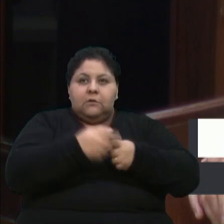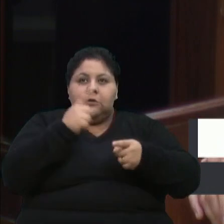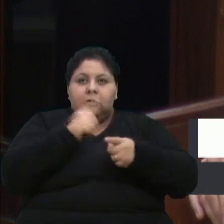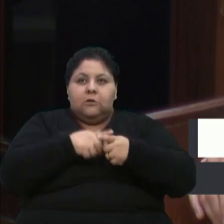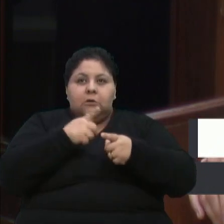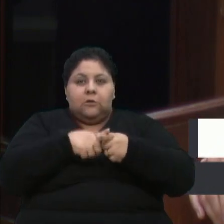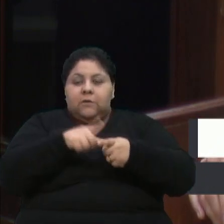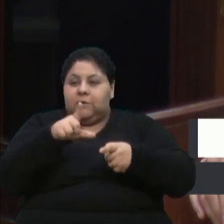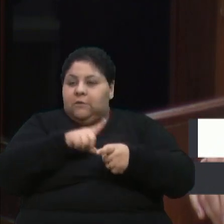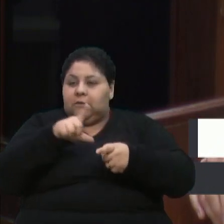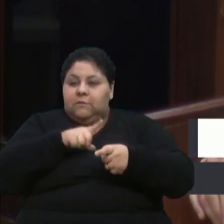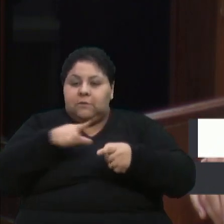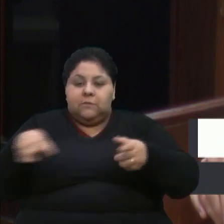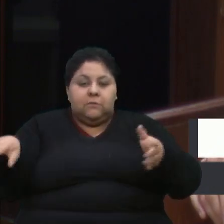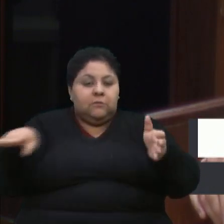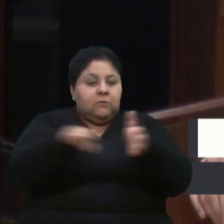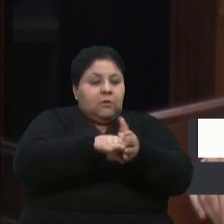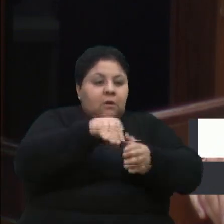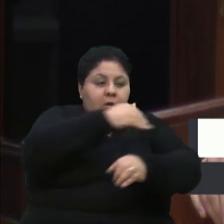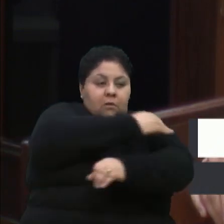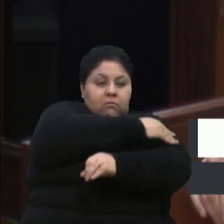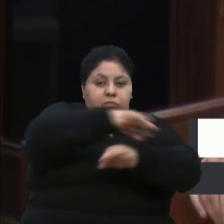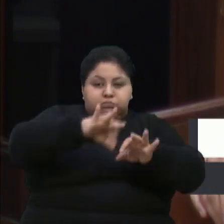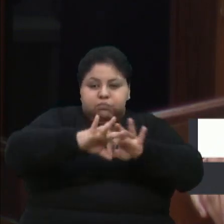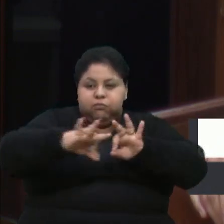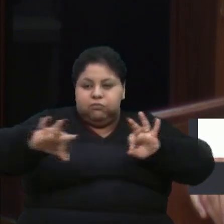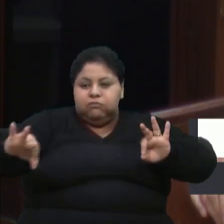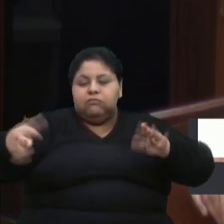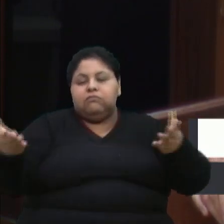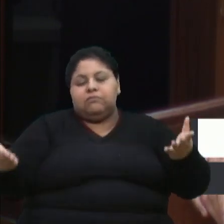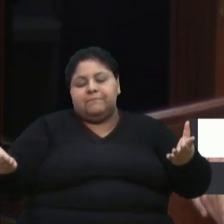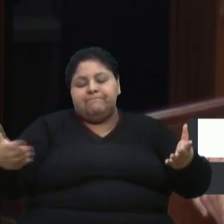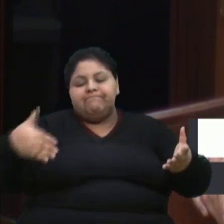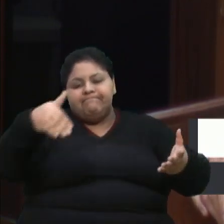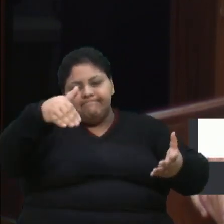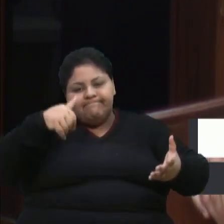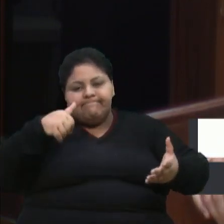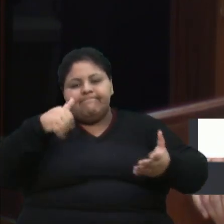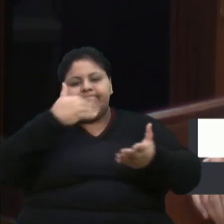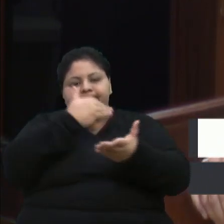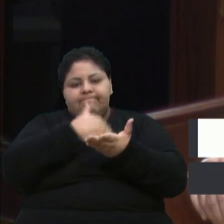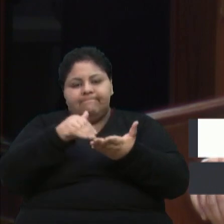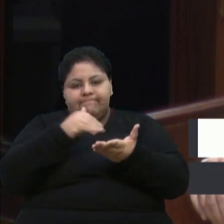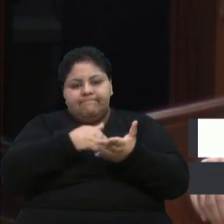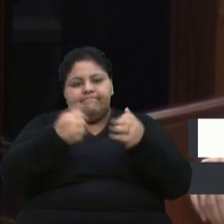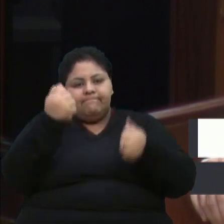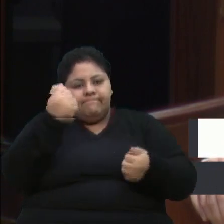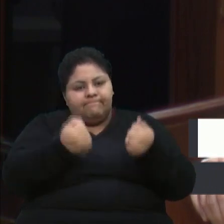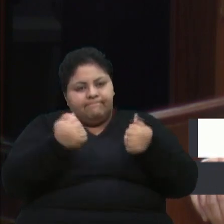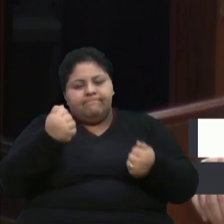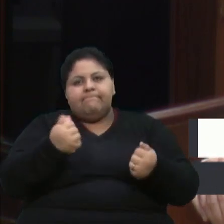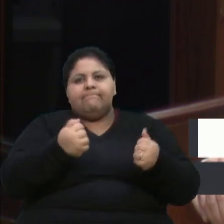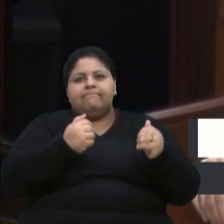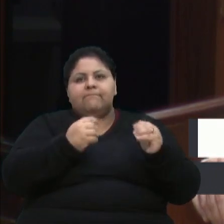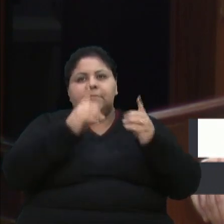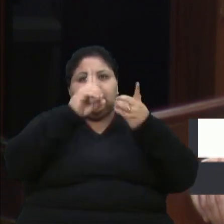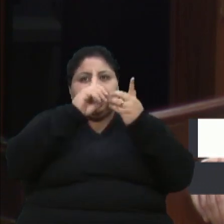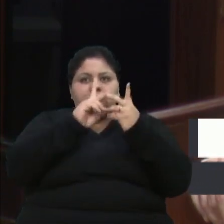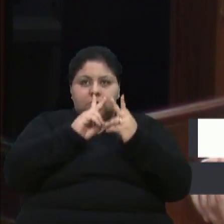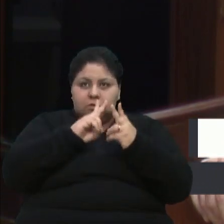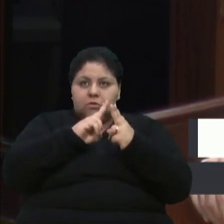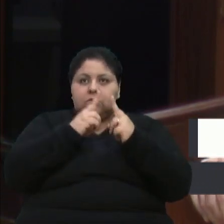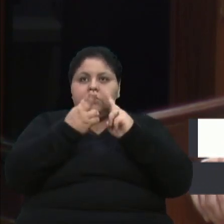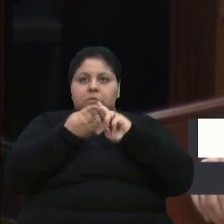a rua. Então eu peço ao secretário de Trânsito, à Secretaria de Urbanismo, que